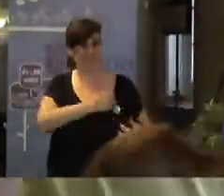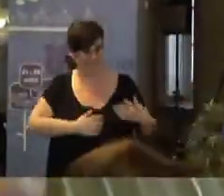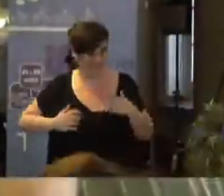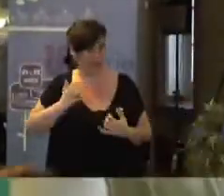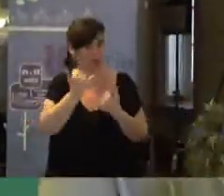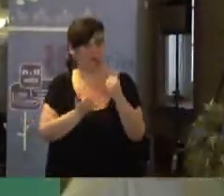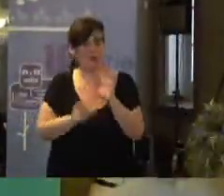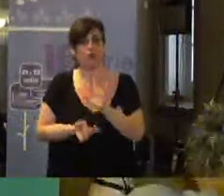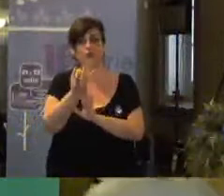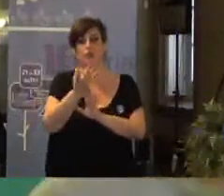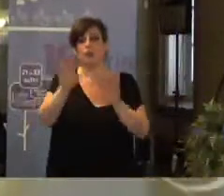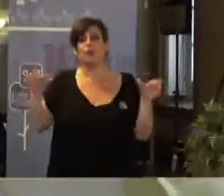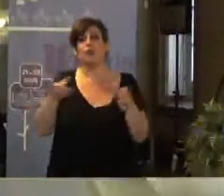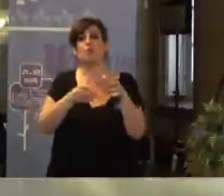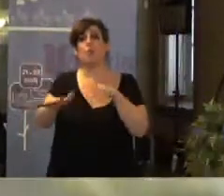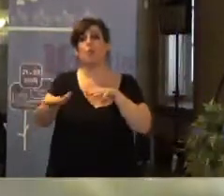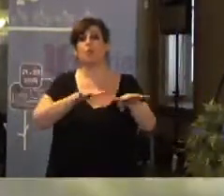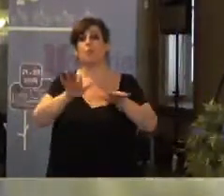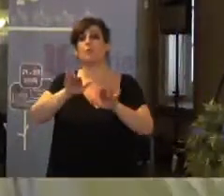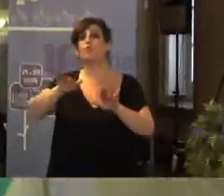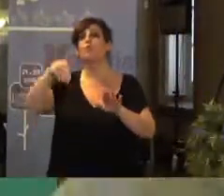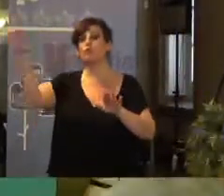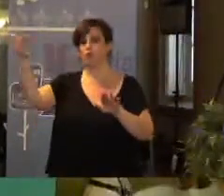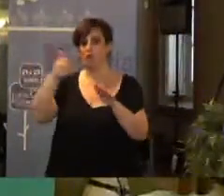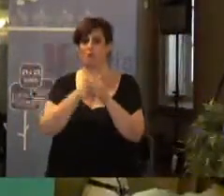movimentos e partidos fora do espectro